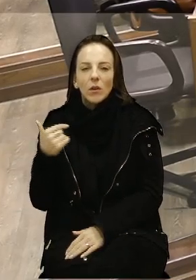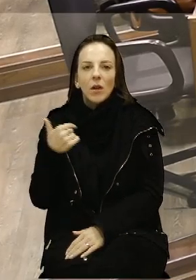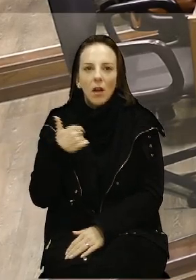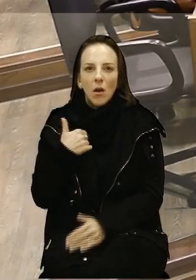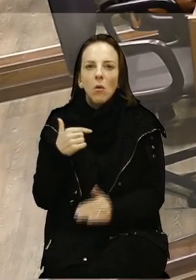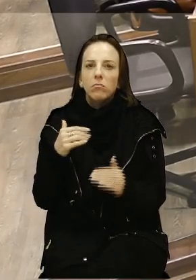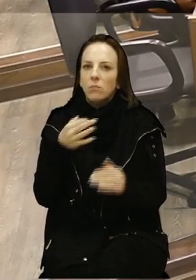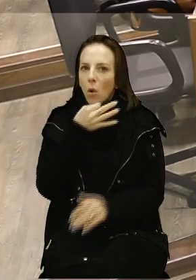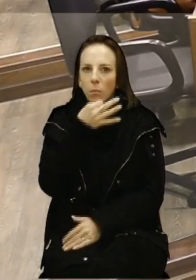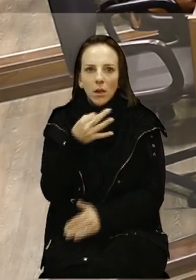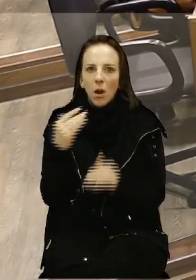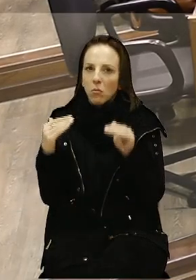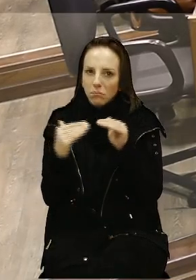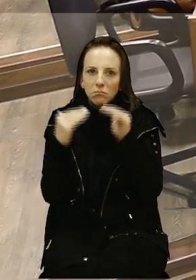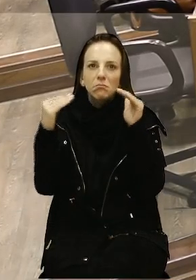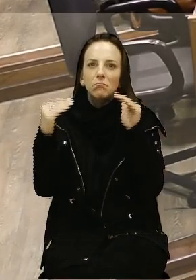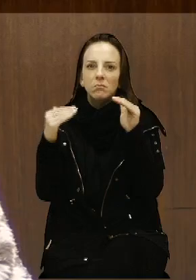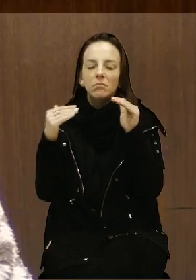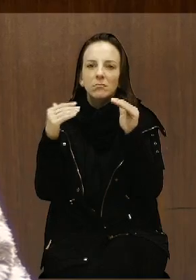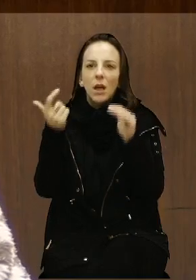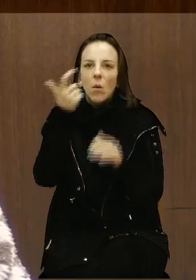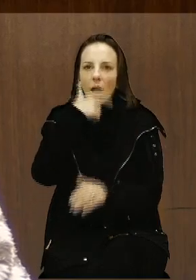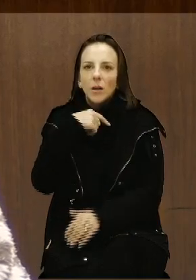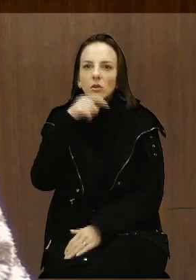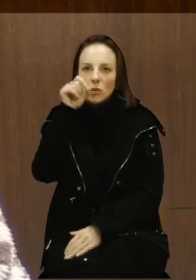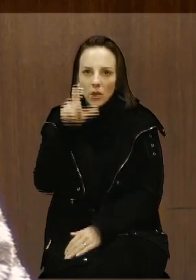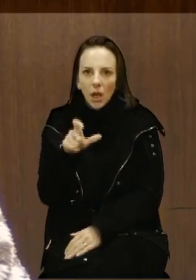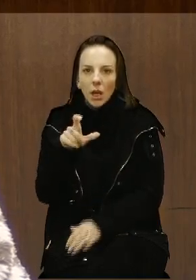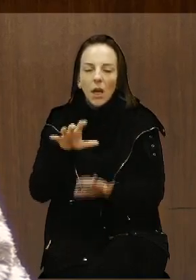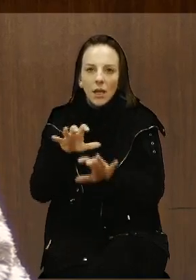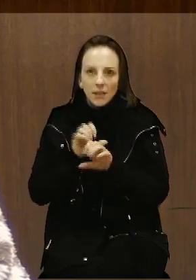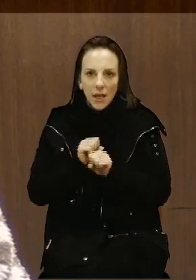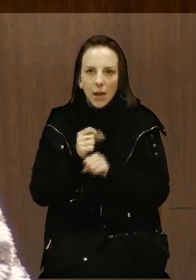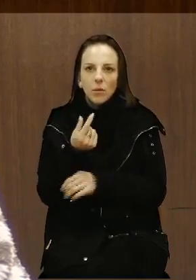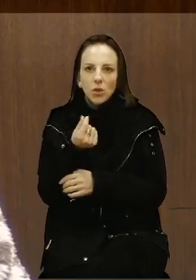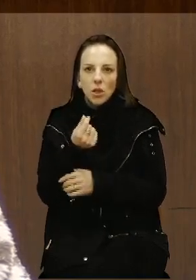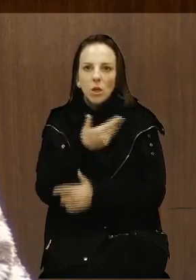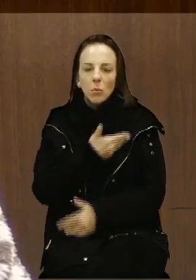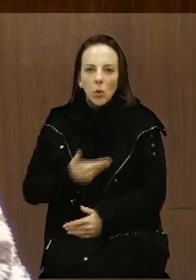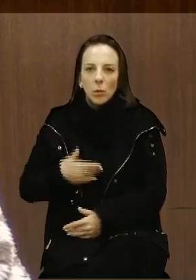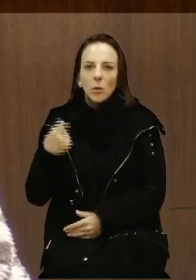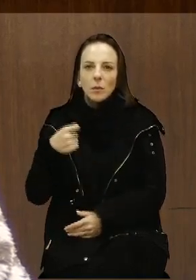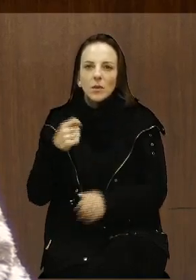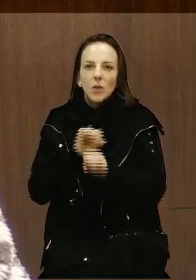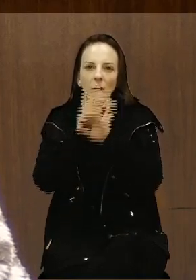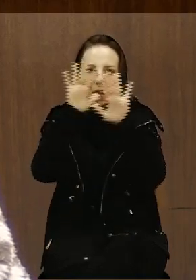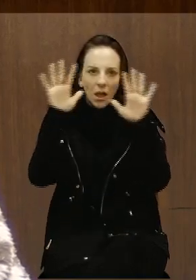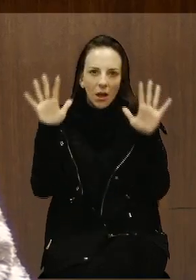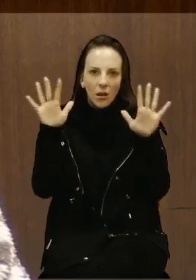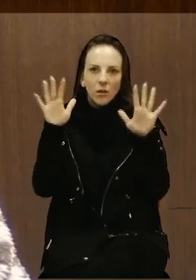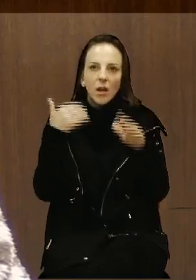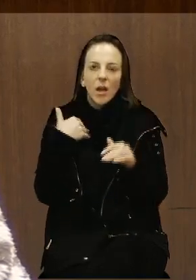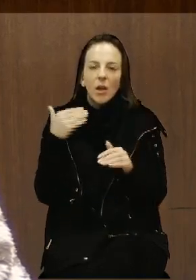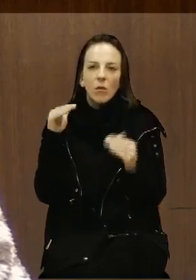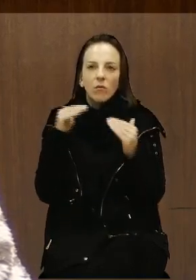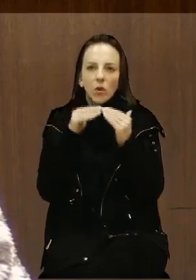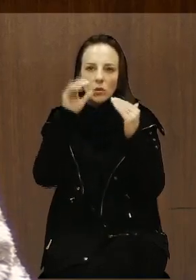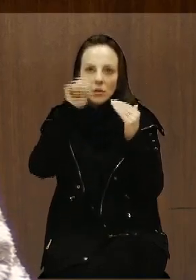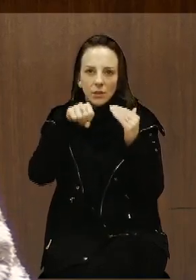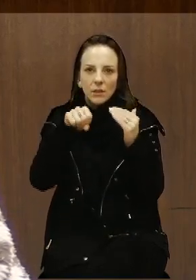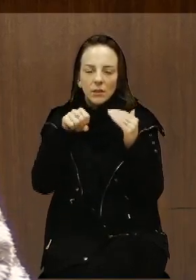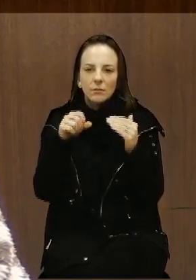senhor. Acredito que se recebe recurso público tem que esclarecer a destinação do recurso público, então vou votar a favor no mesmo sentido. Parabéns, vereador